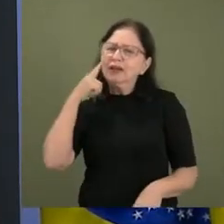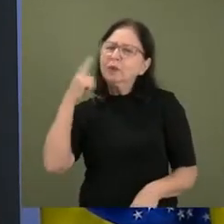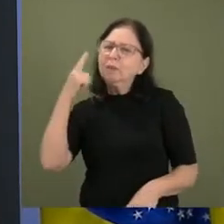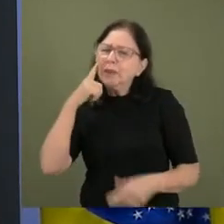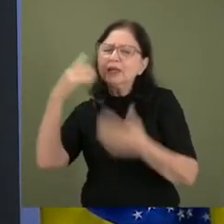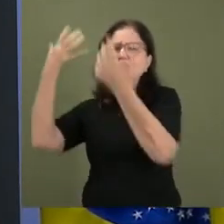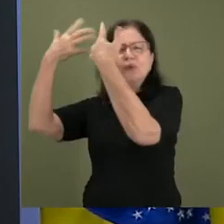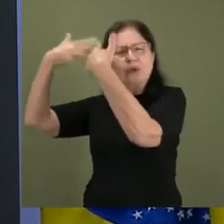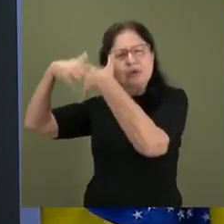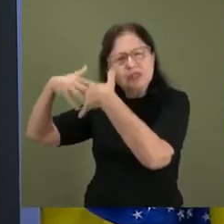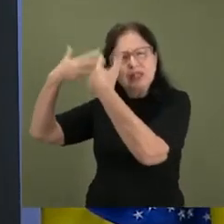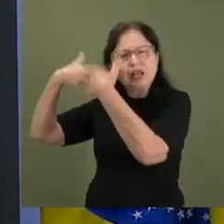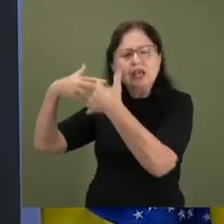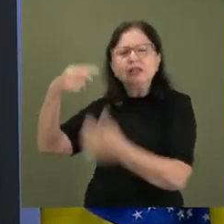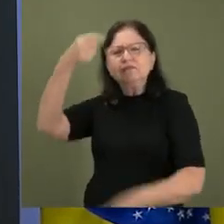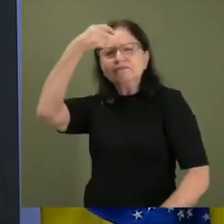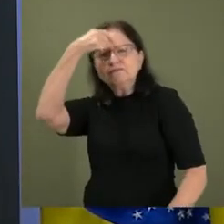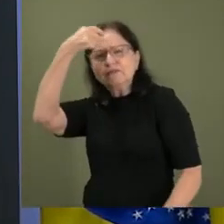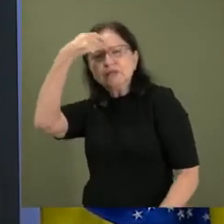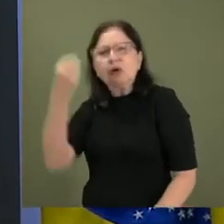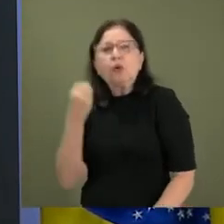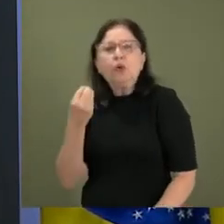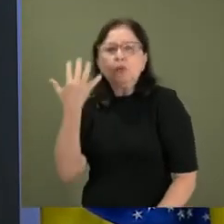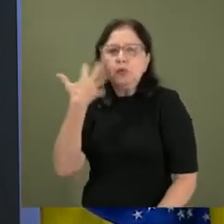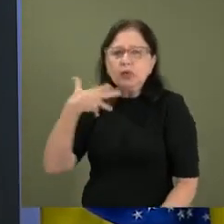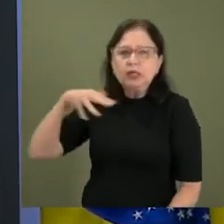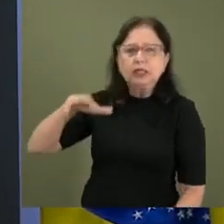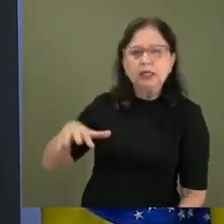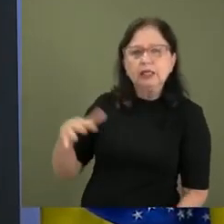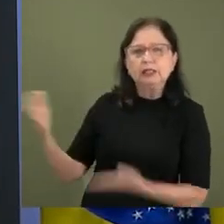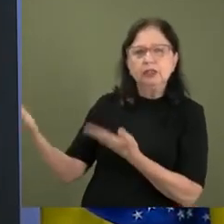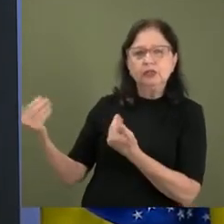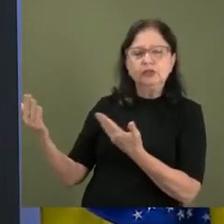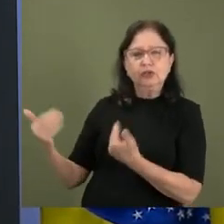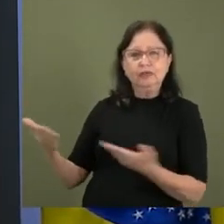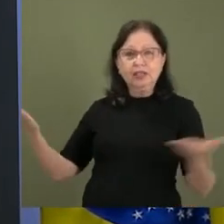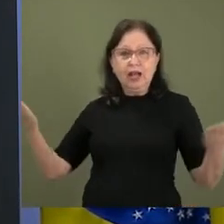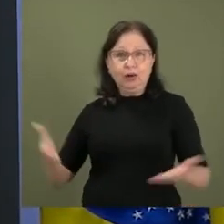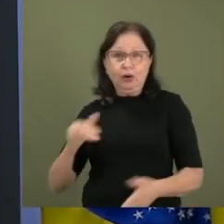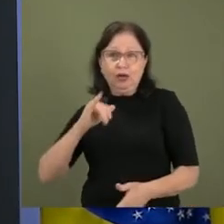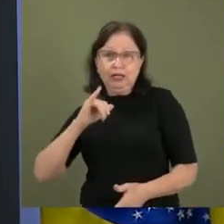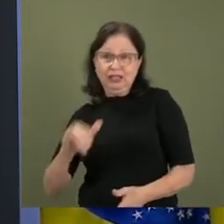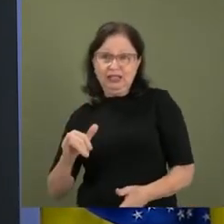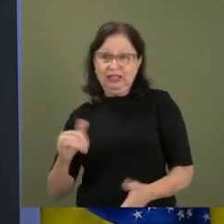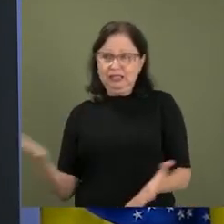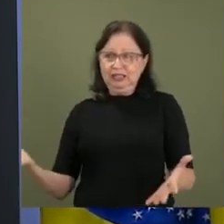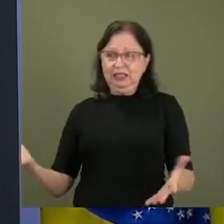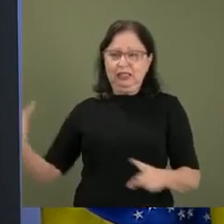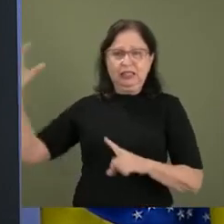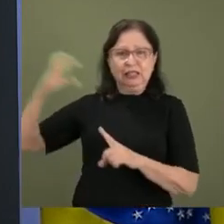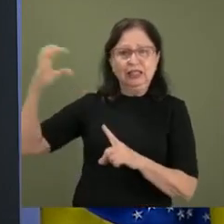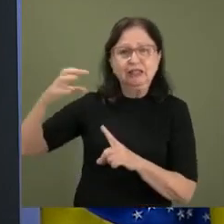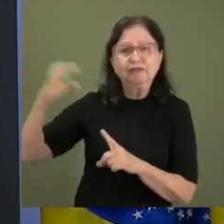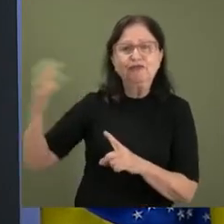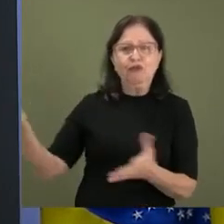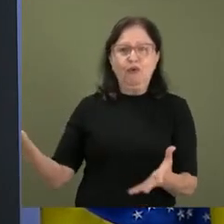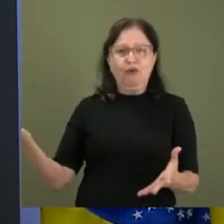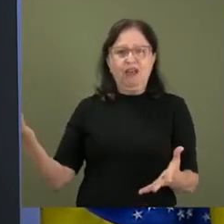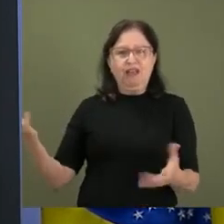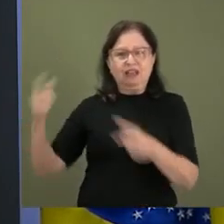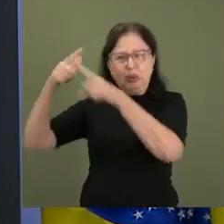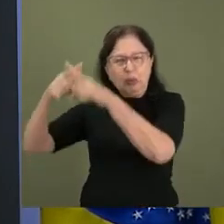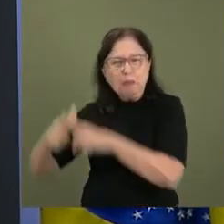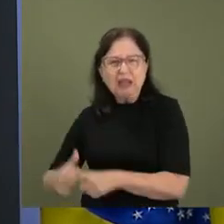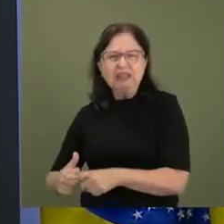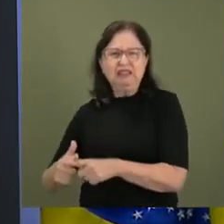desse país já fragilizados pela falta de oportunidade agora sendo exposta jogos que tem entrada de dinheiro onde eles não controlam o resultado